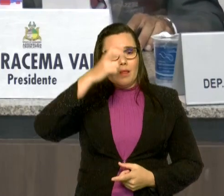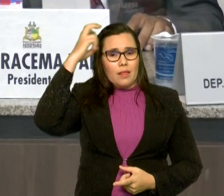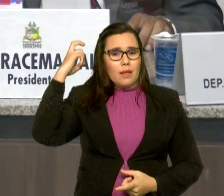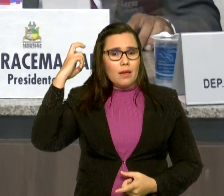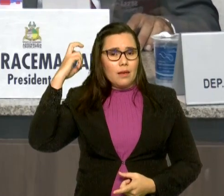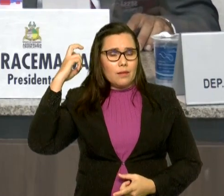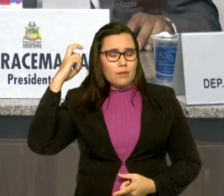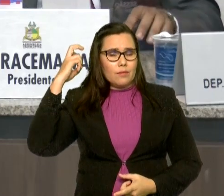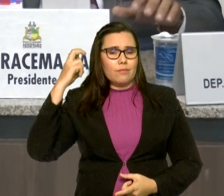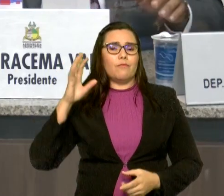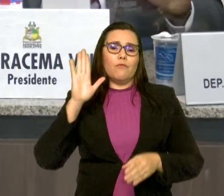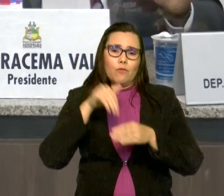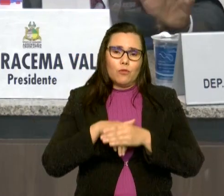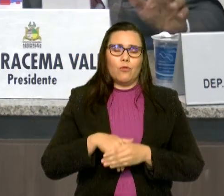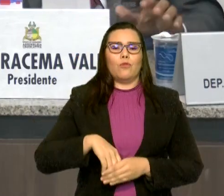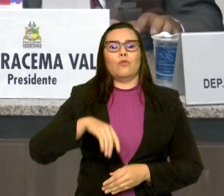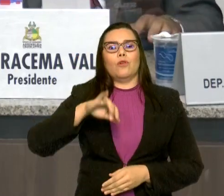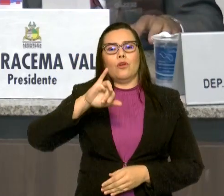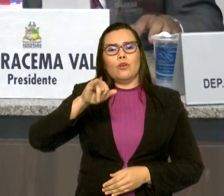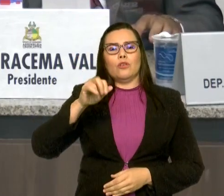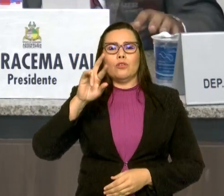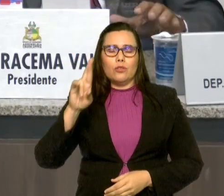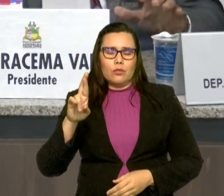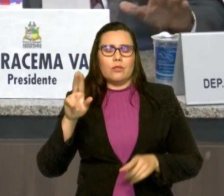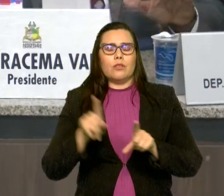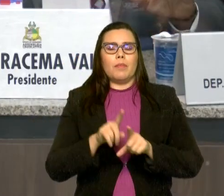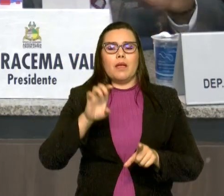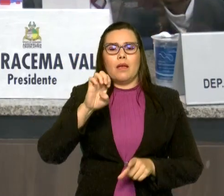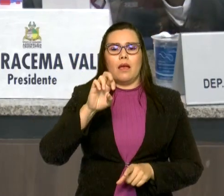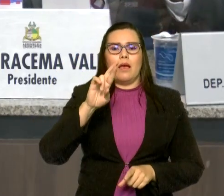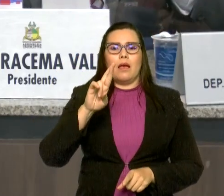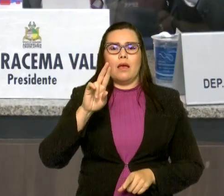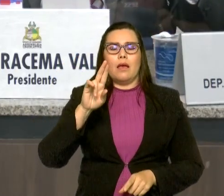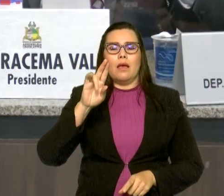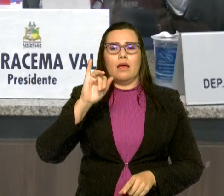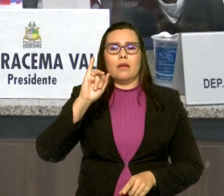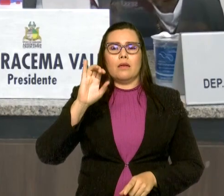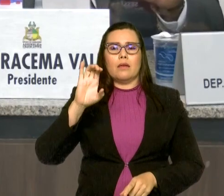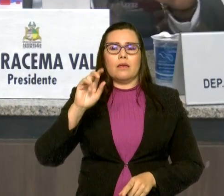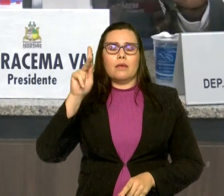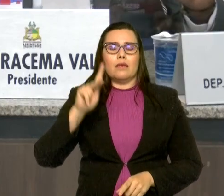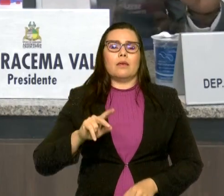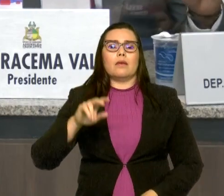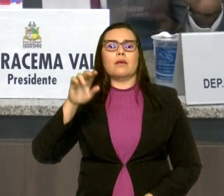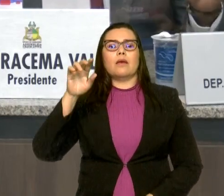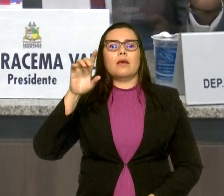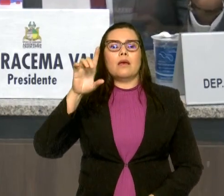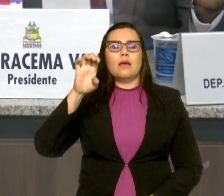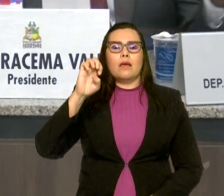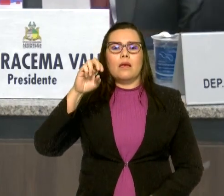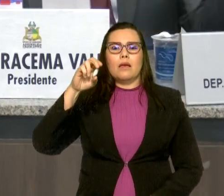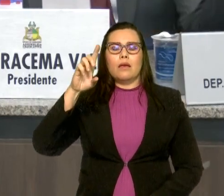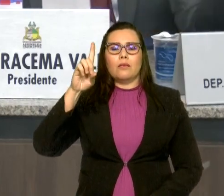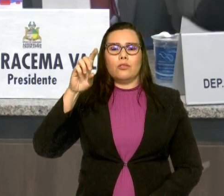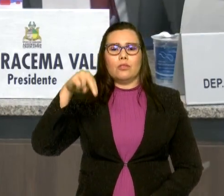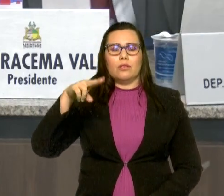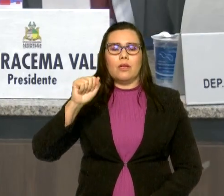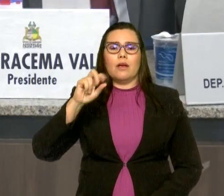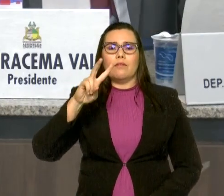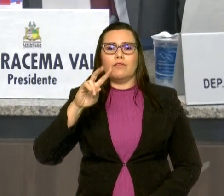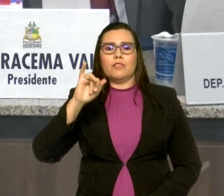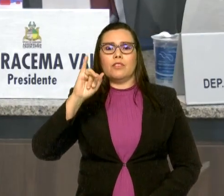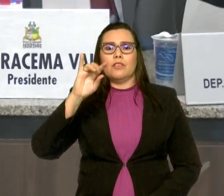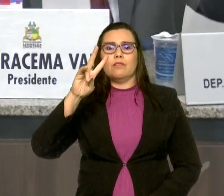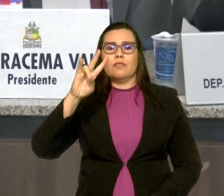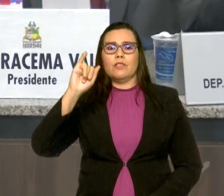Neto Evangelista, Júnior França, Eric Costa, Edna, Viviane, Janaína e Osmar. Confirmado para